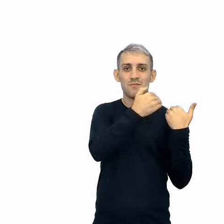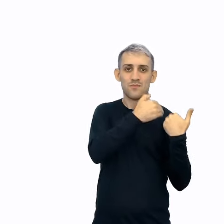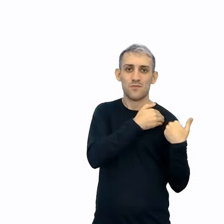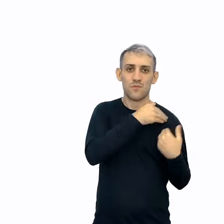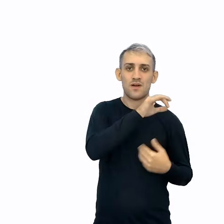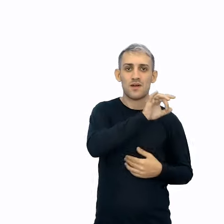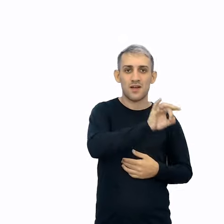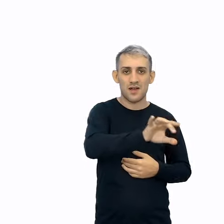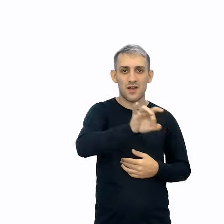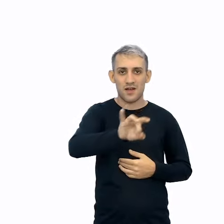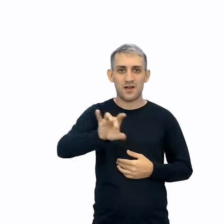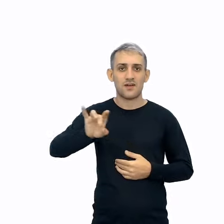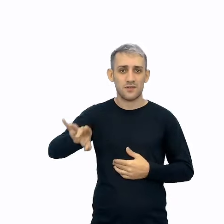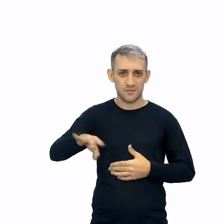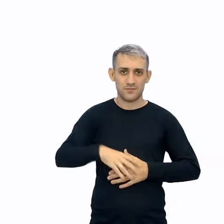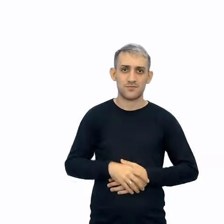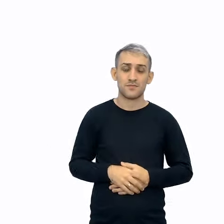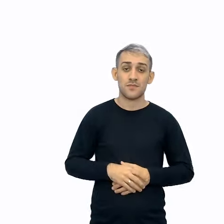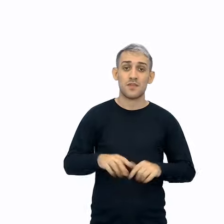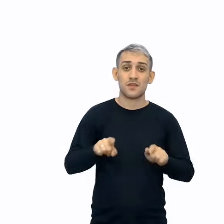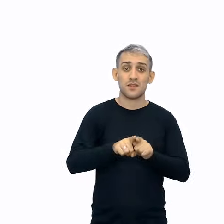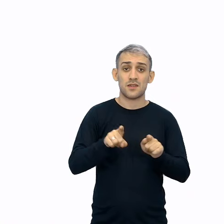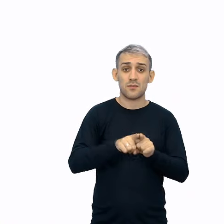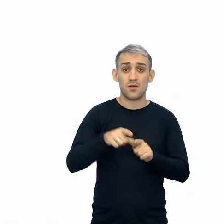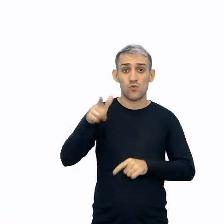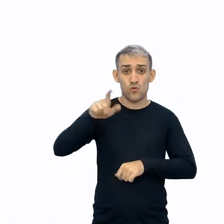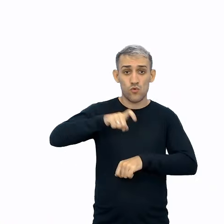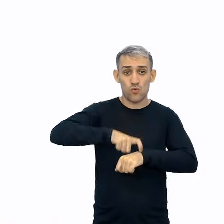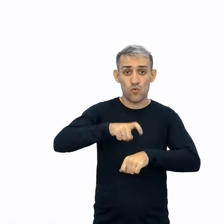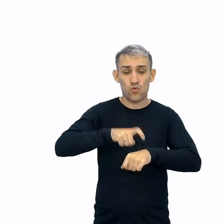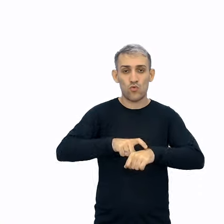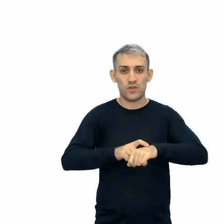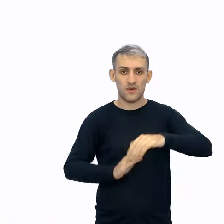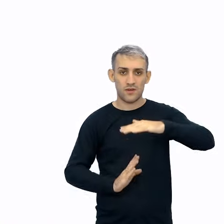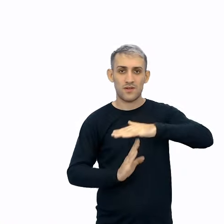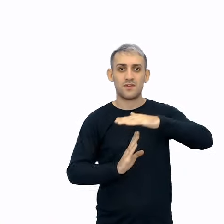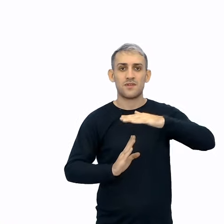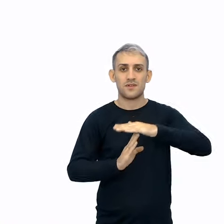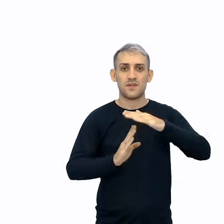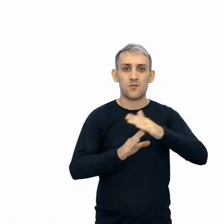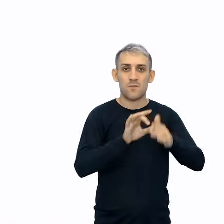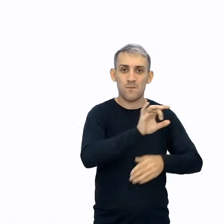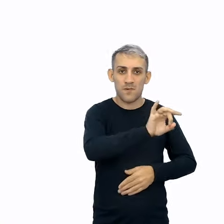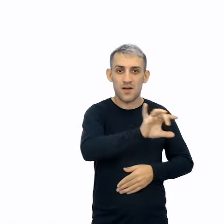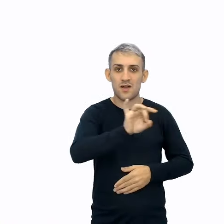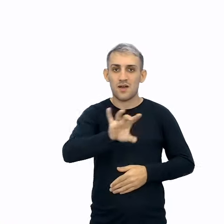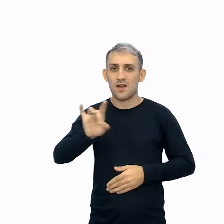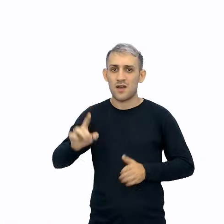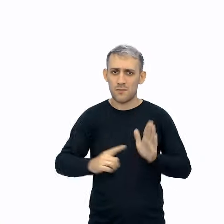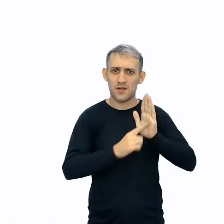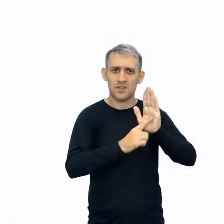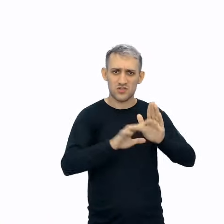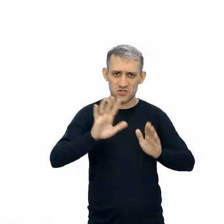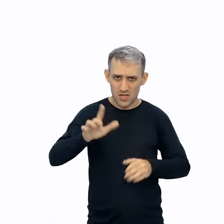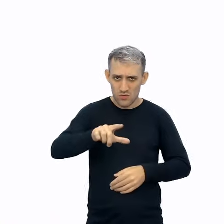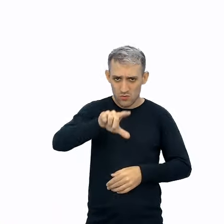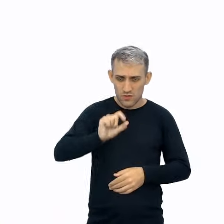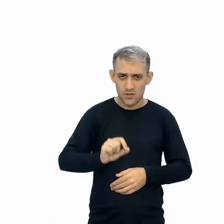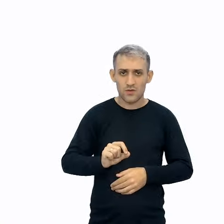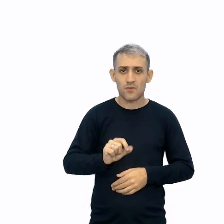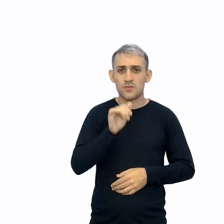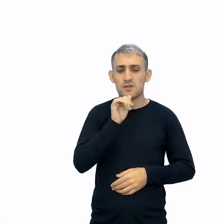elemento do grupo, a demarcação do tempo para a fala de cada um dos apresentadores foi definida, quanto